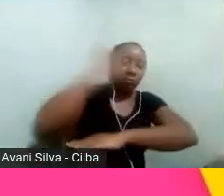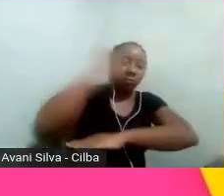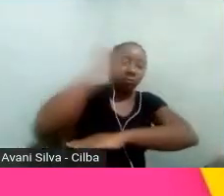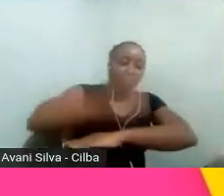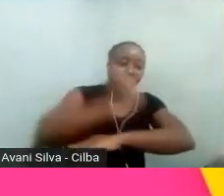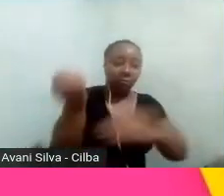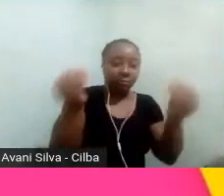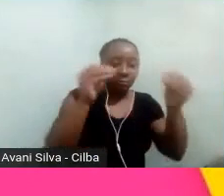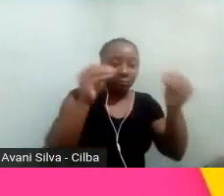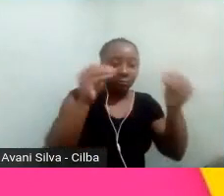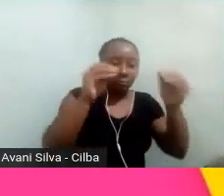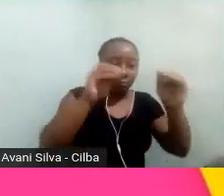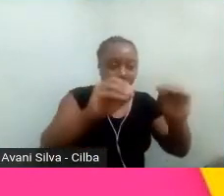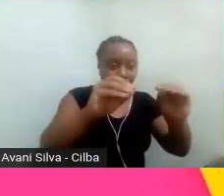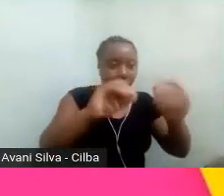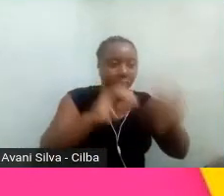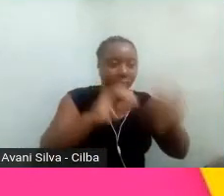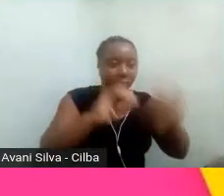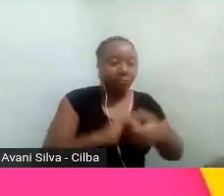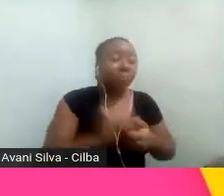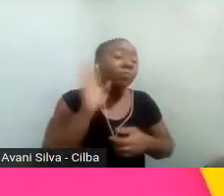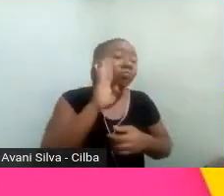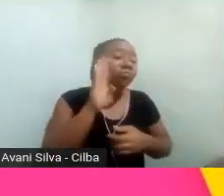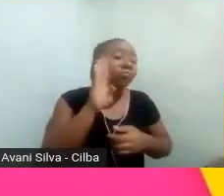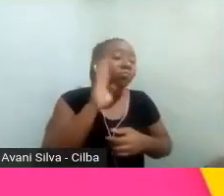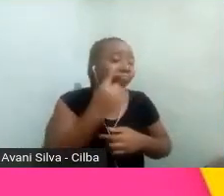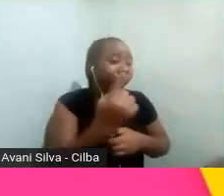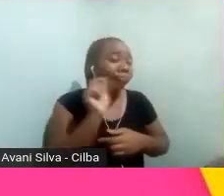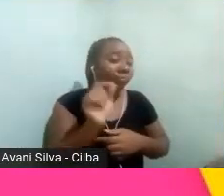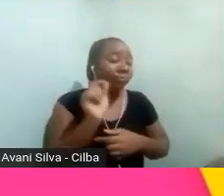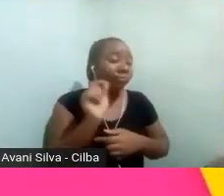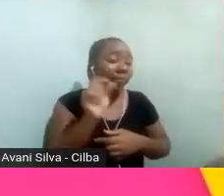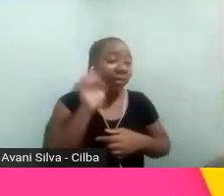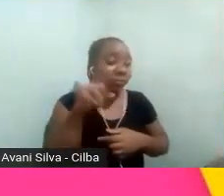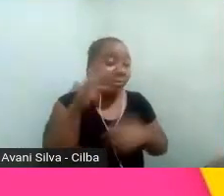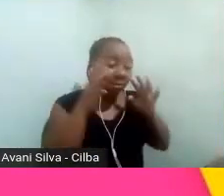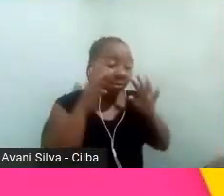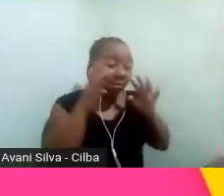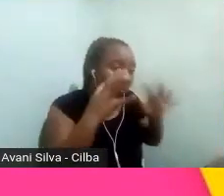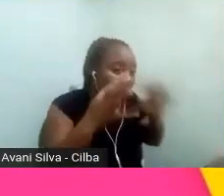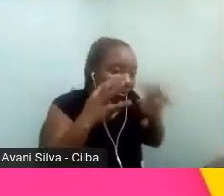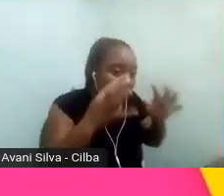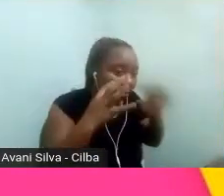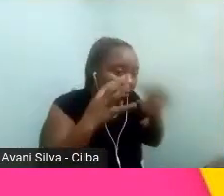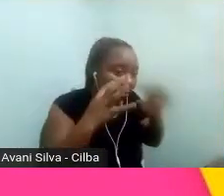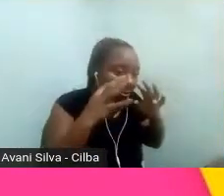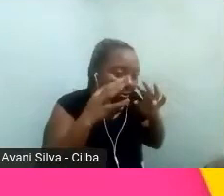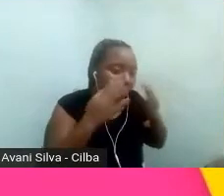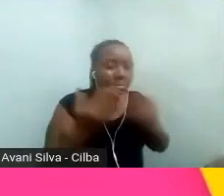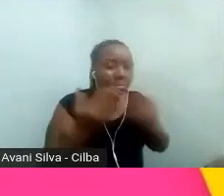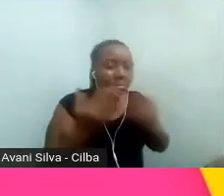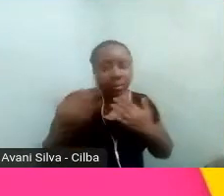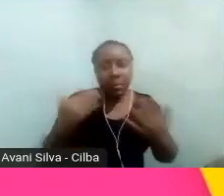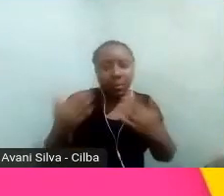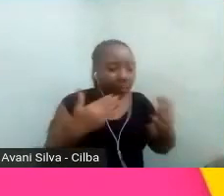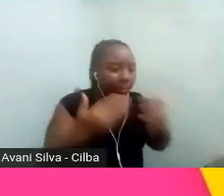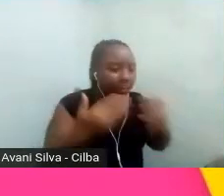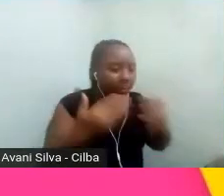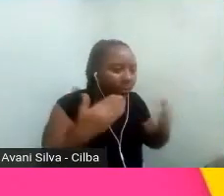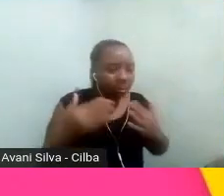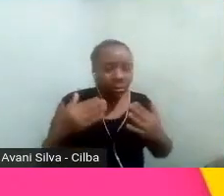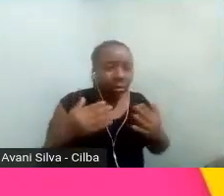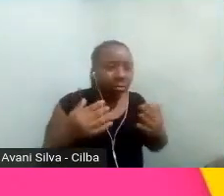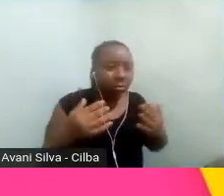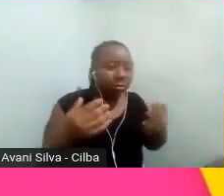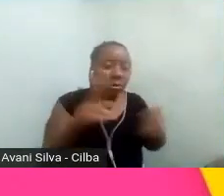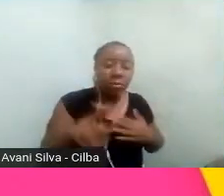delay. E uma coisa legal, se vocês prestarem atenção, à medida que a gente foi conversando agora, nós